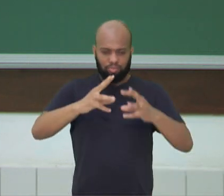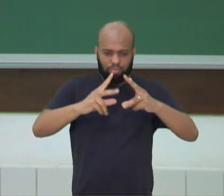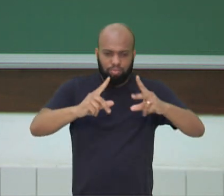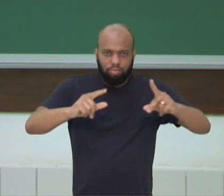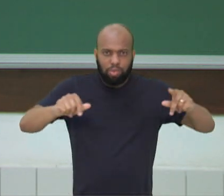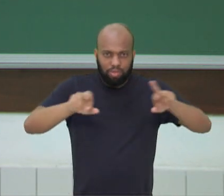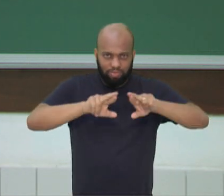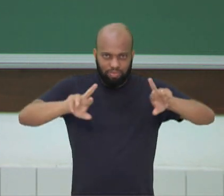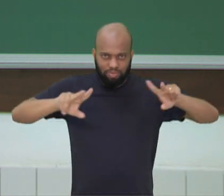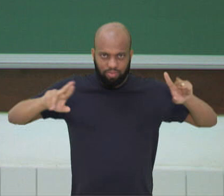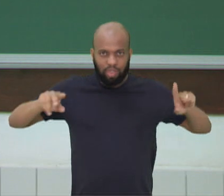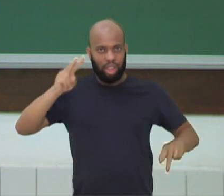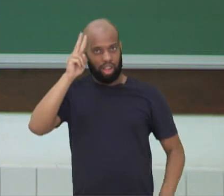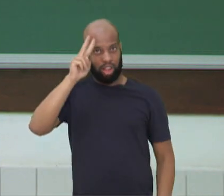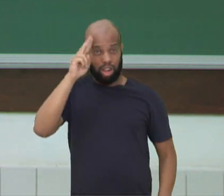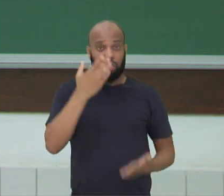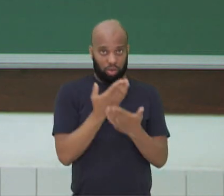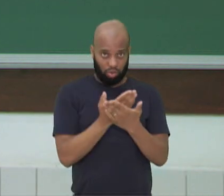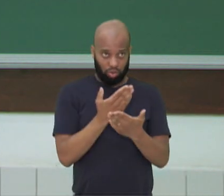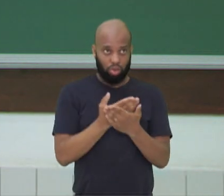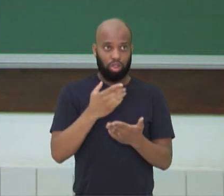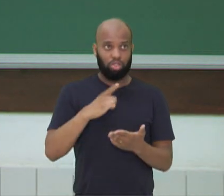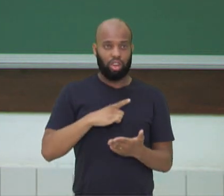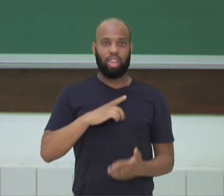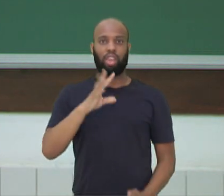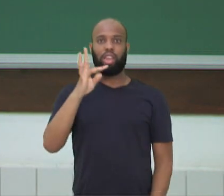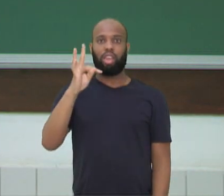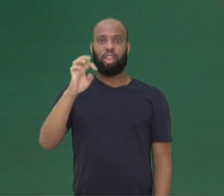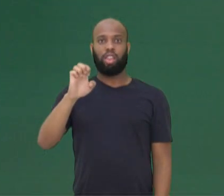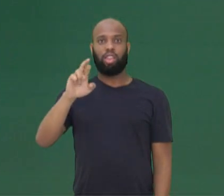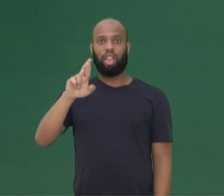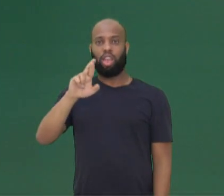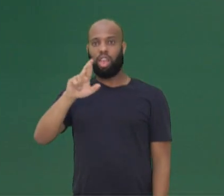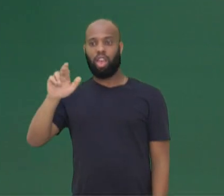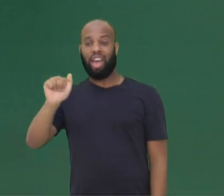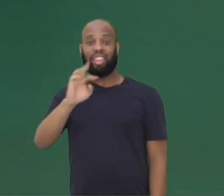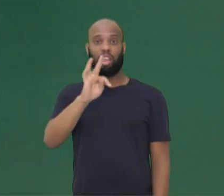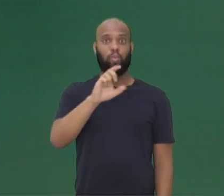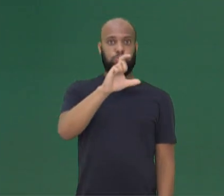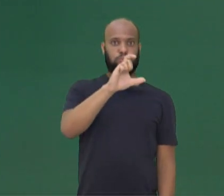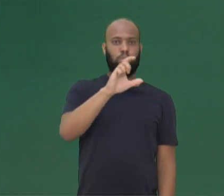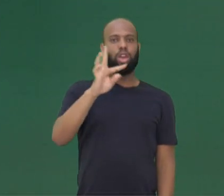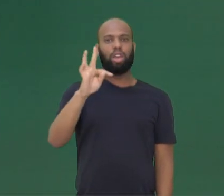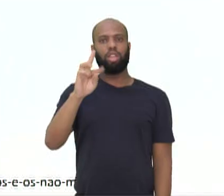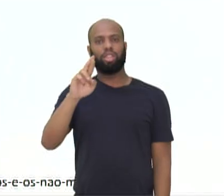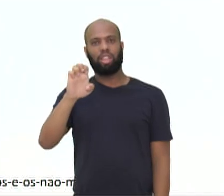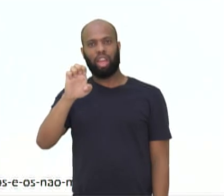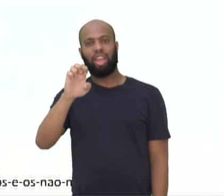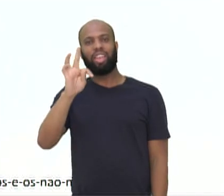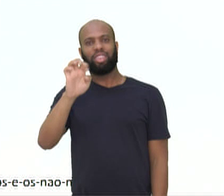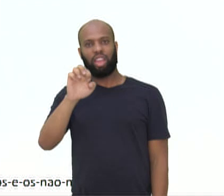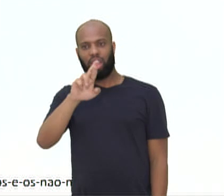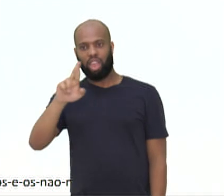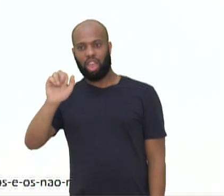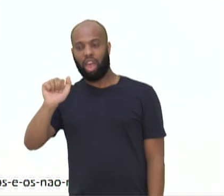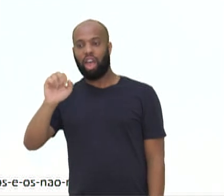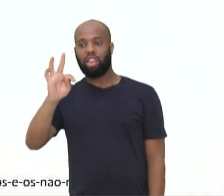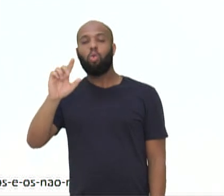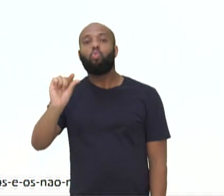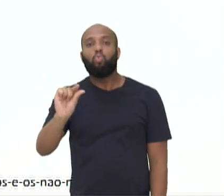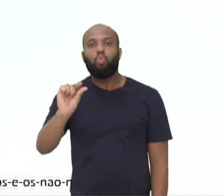letra minúscula? Tudo isso foi assunto que nós conversamos e vamos voltar a falar. Então, os minerais